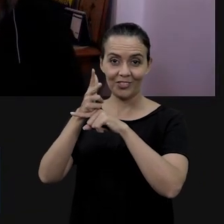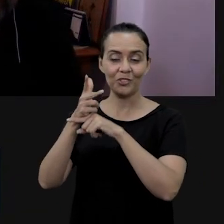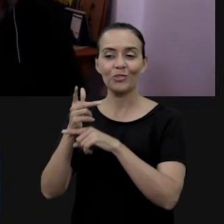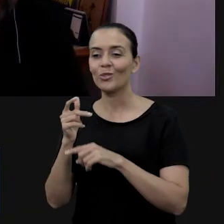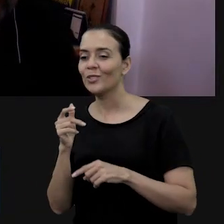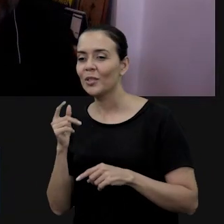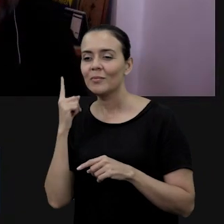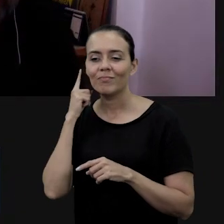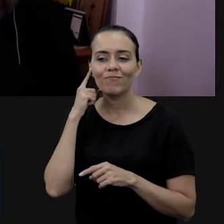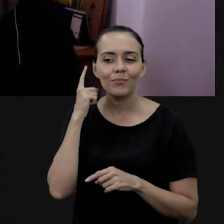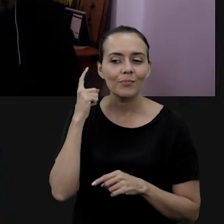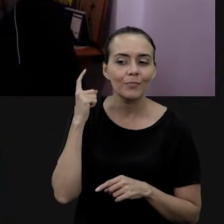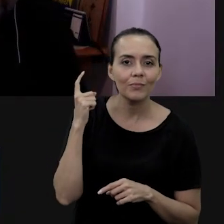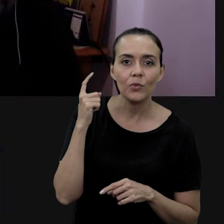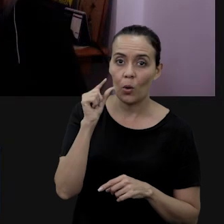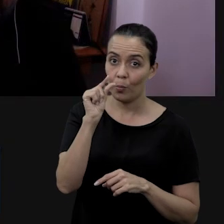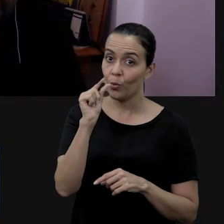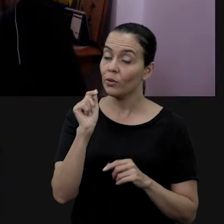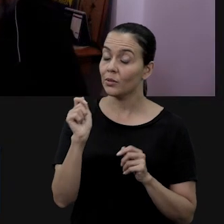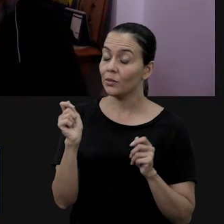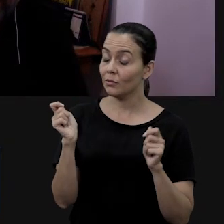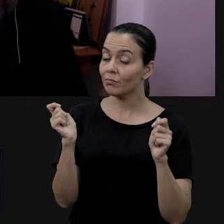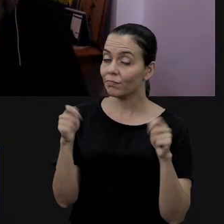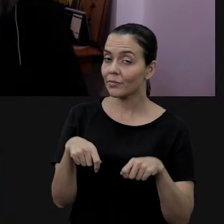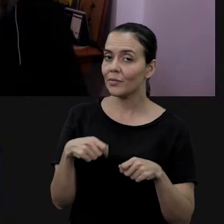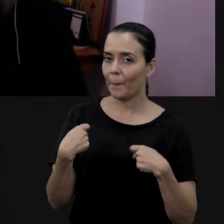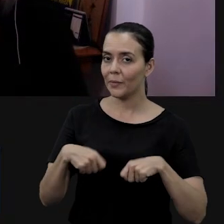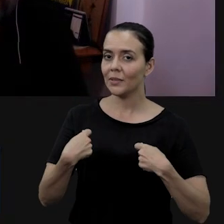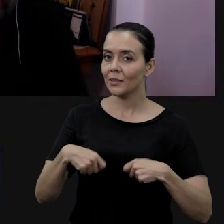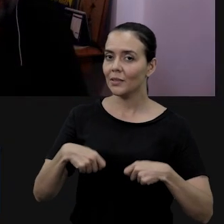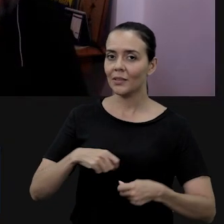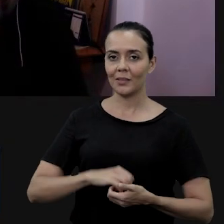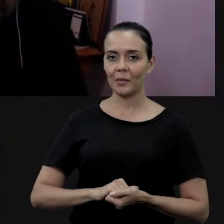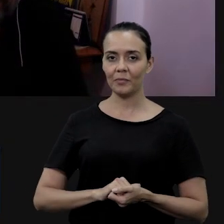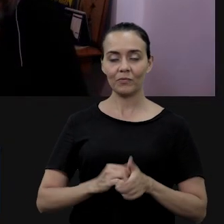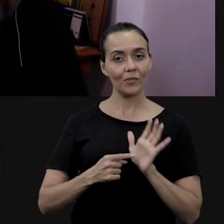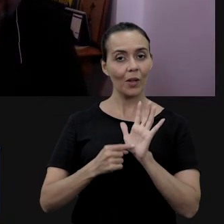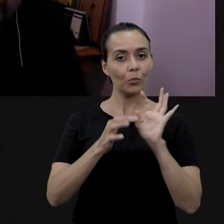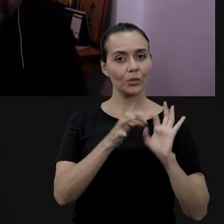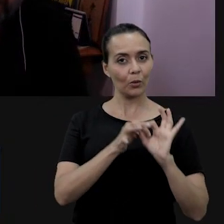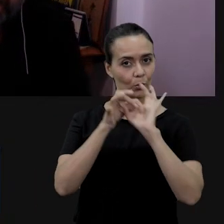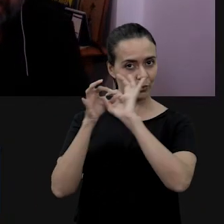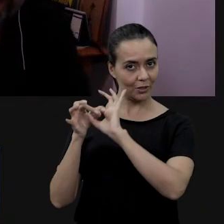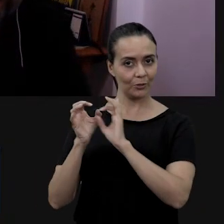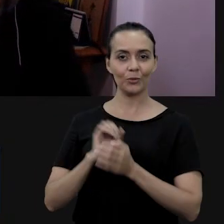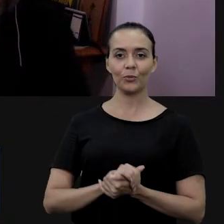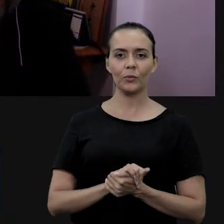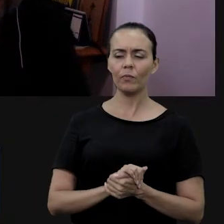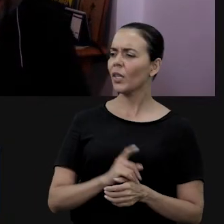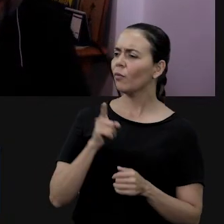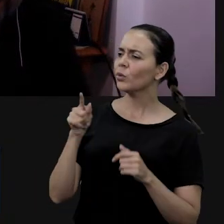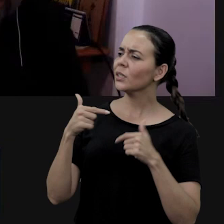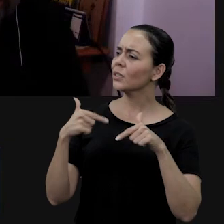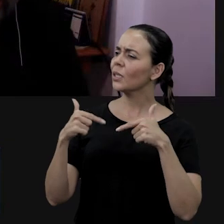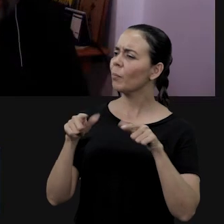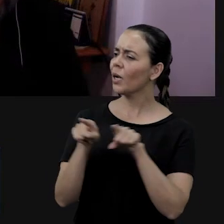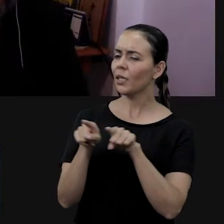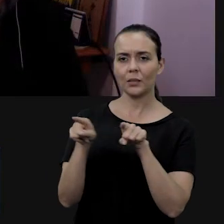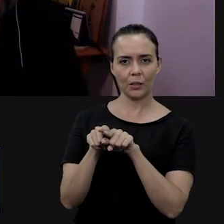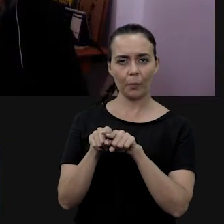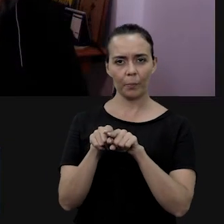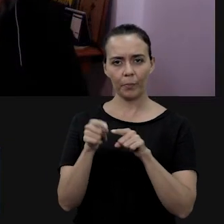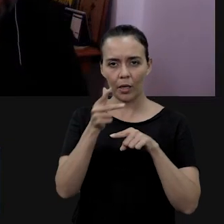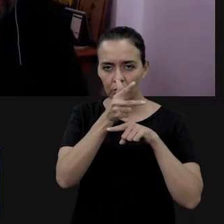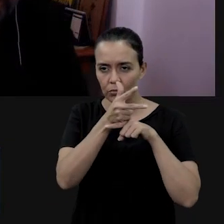forma, ele é necessário. Ele é necessário. Ele te mostra o contexto. Você trabalha também hoje com